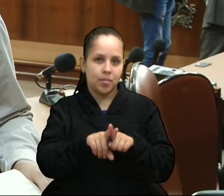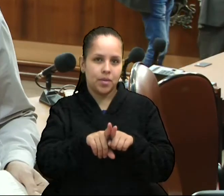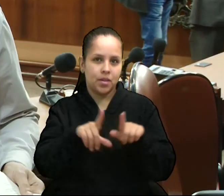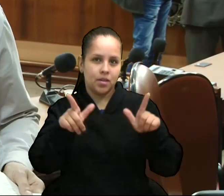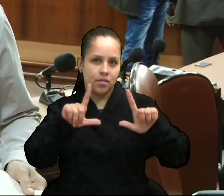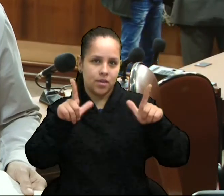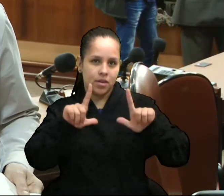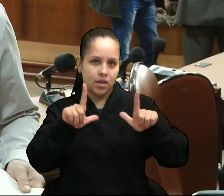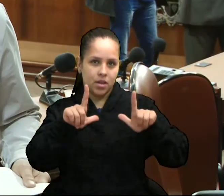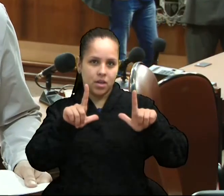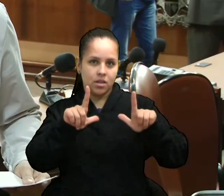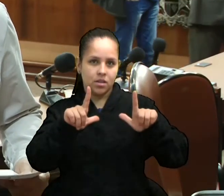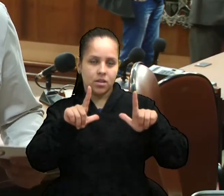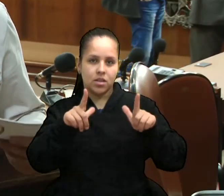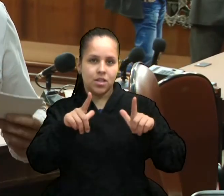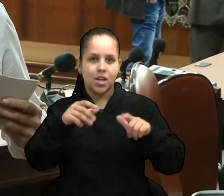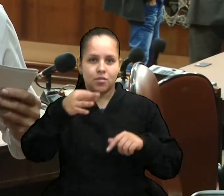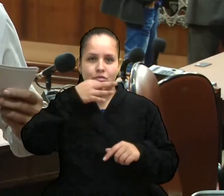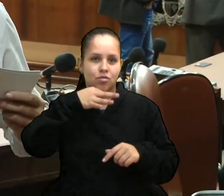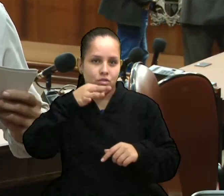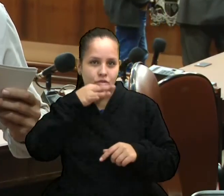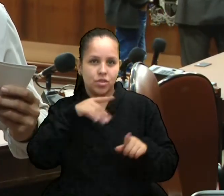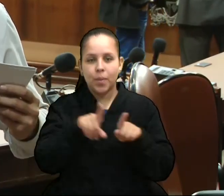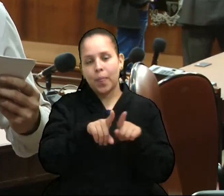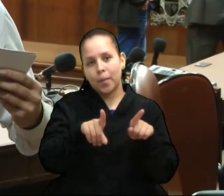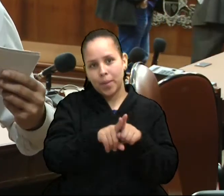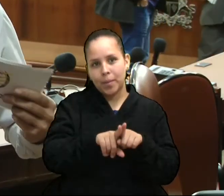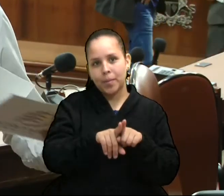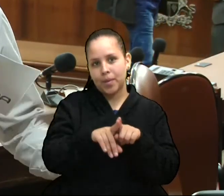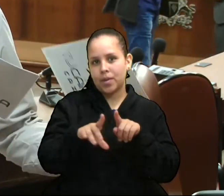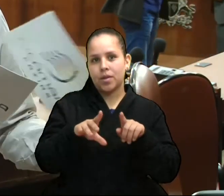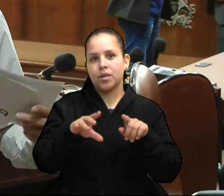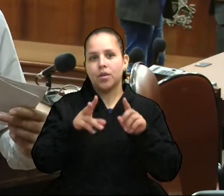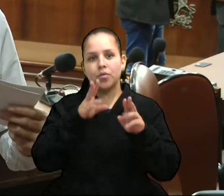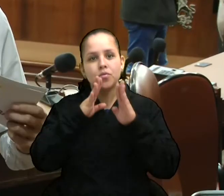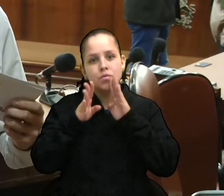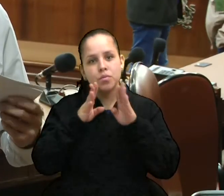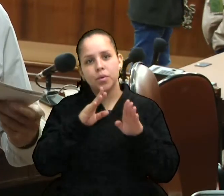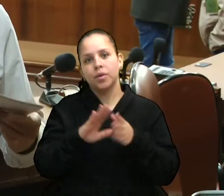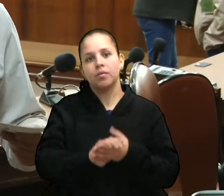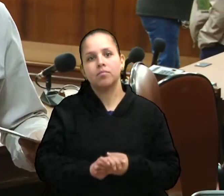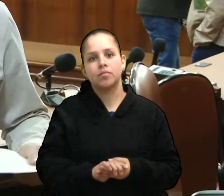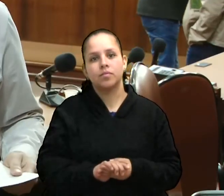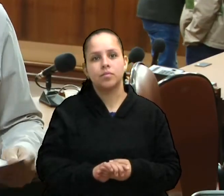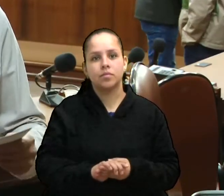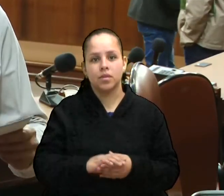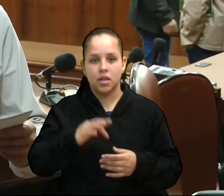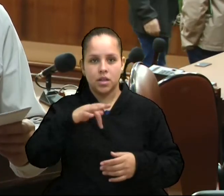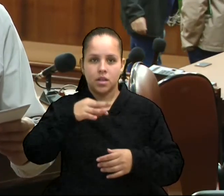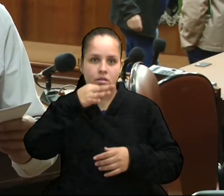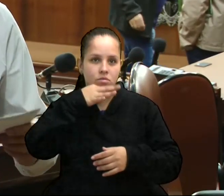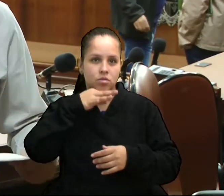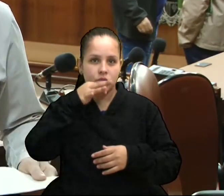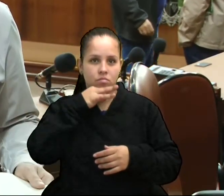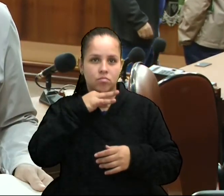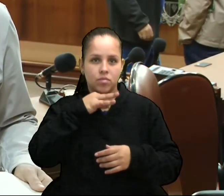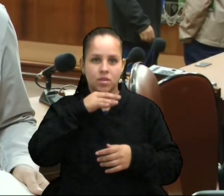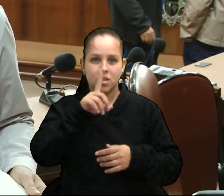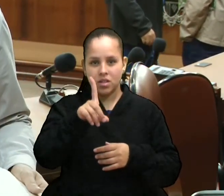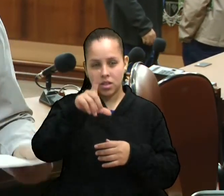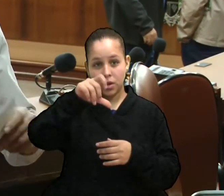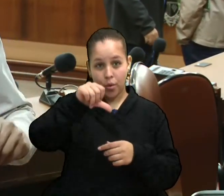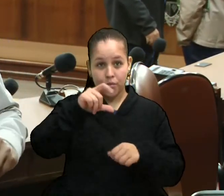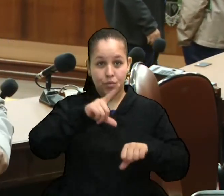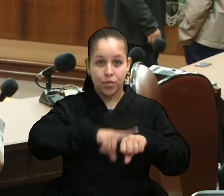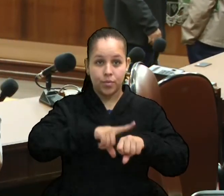ser acompanhada pelas redes sociais da Câmara Municipal de Caxias do Sul. E a partir das 19